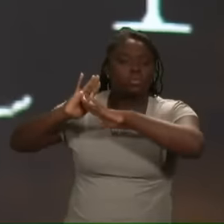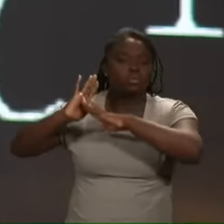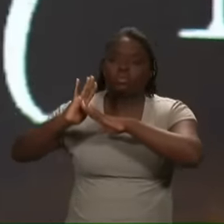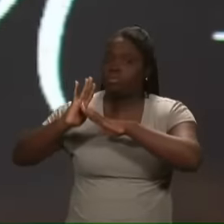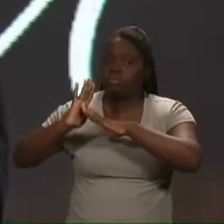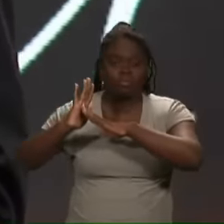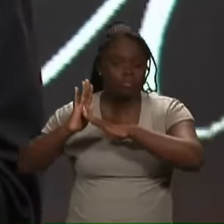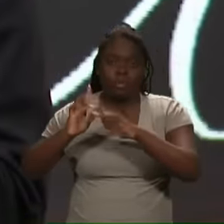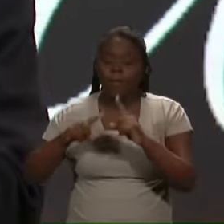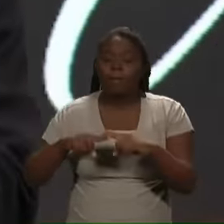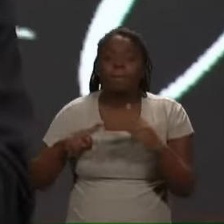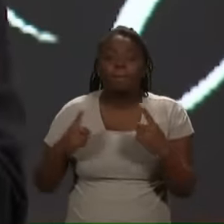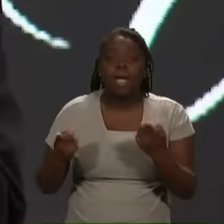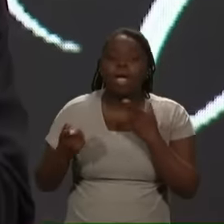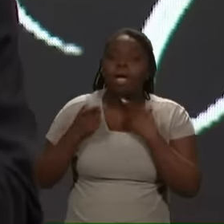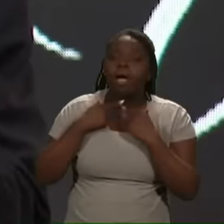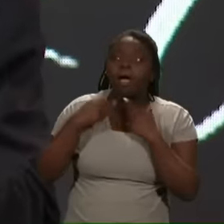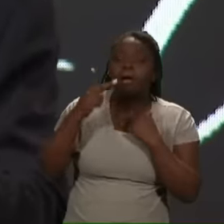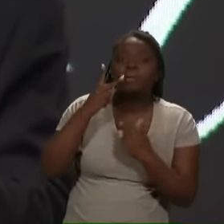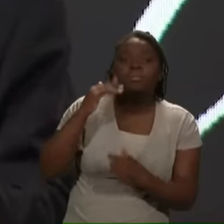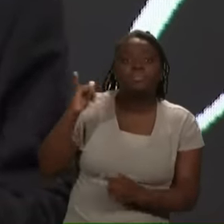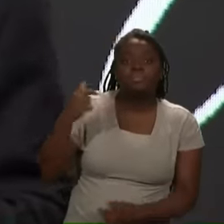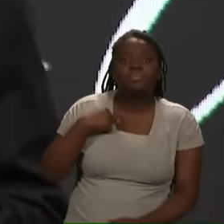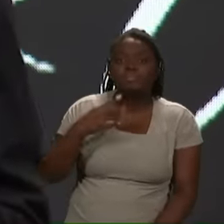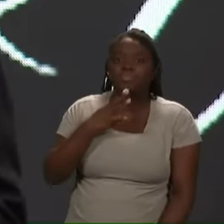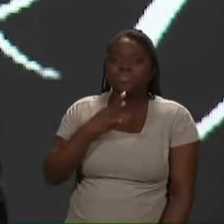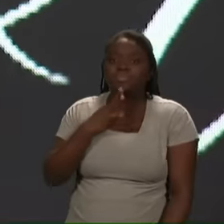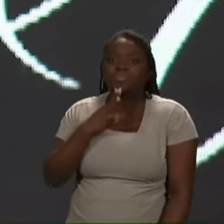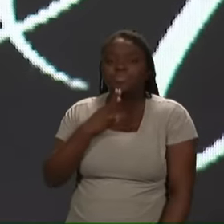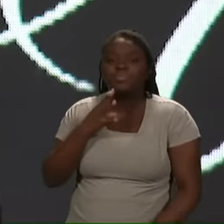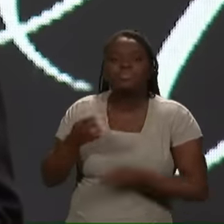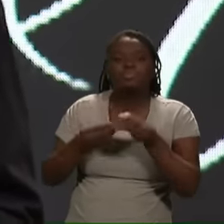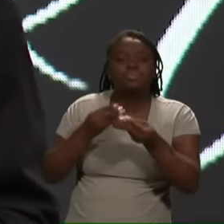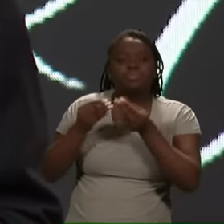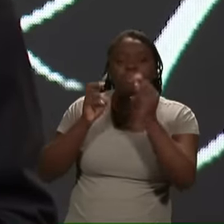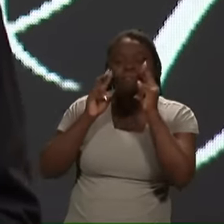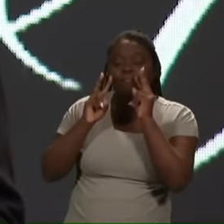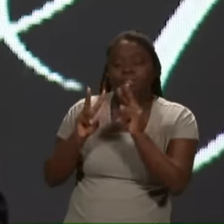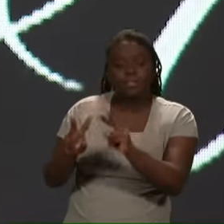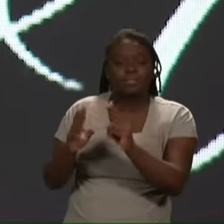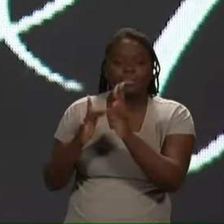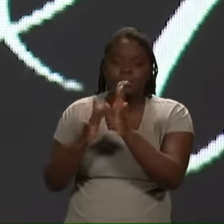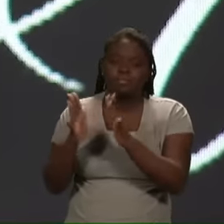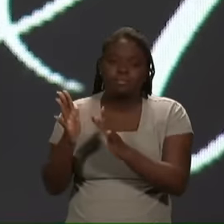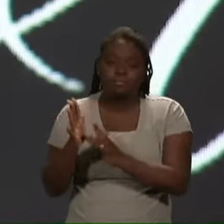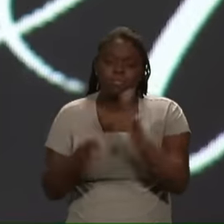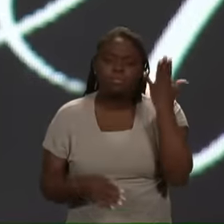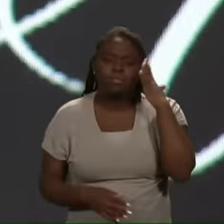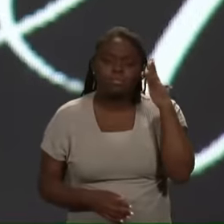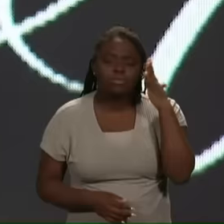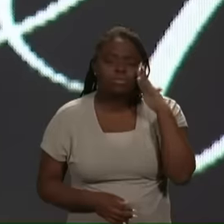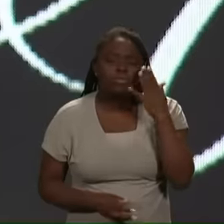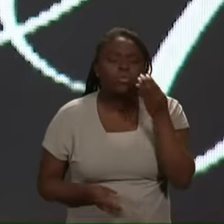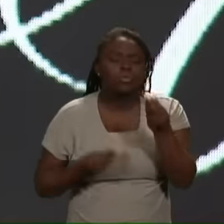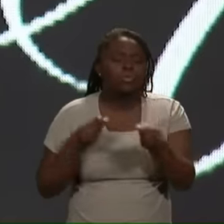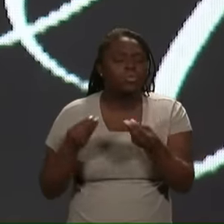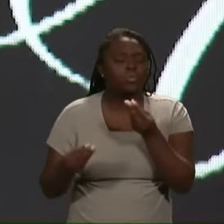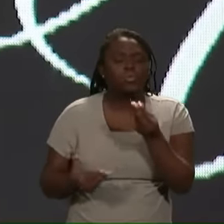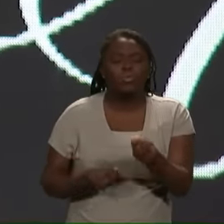Mas a vontade do Pai eu conheço, vendo Jesus. E eu sei quanto que Ele me ama.